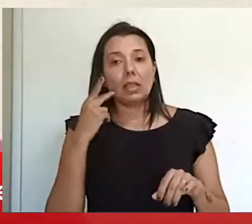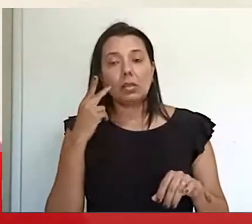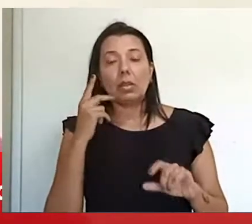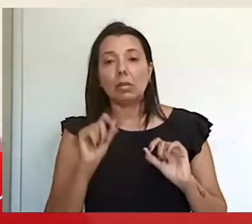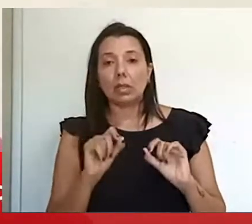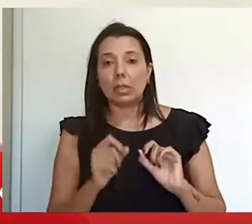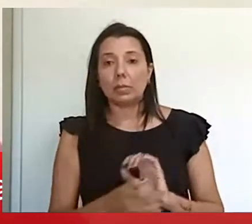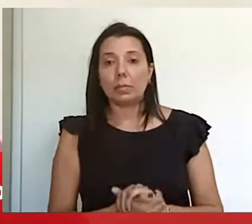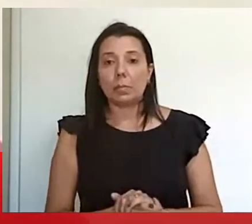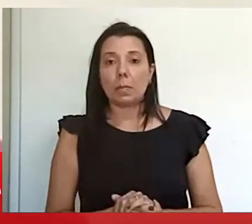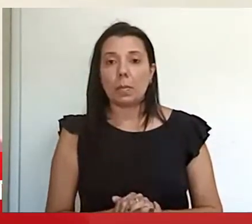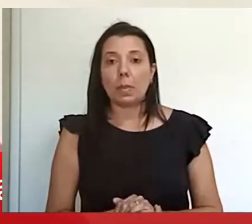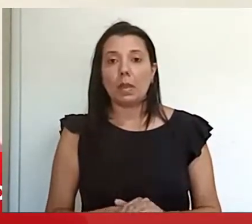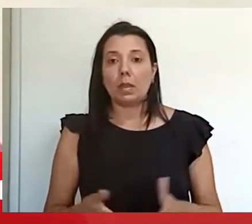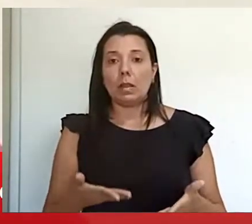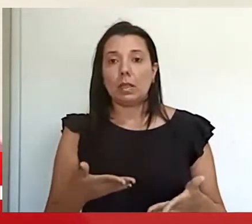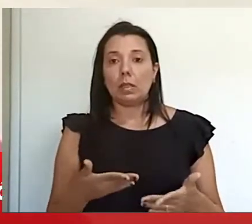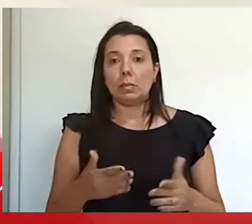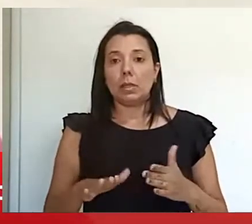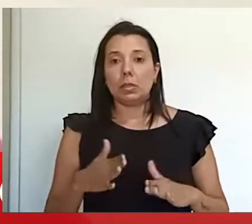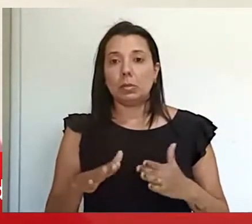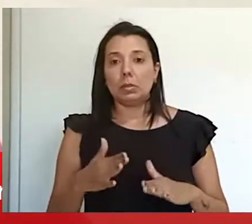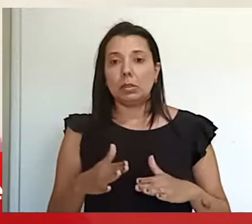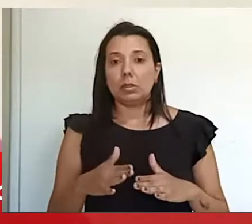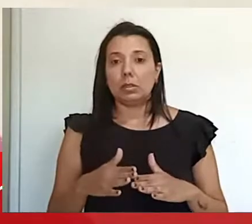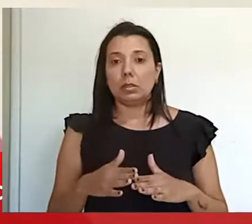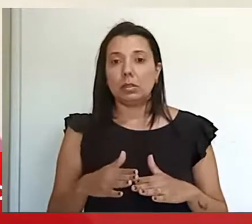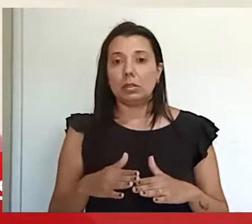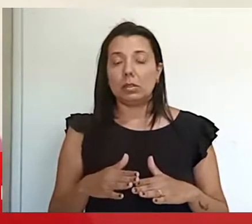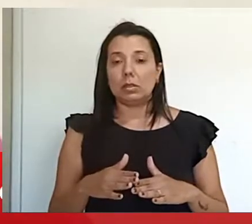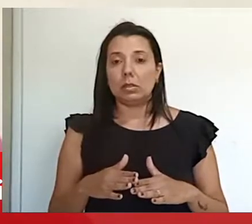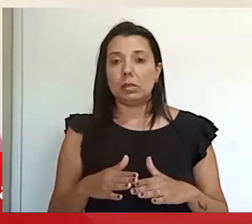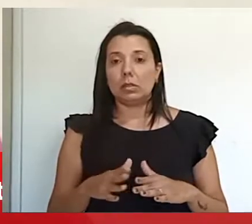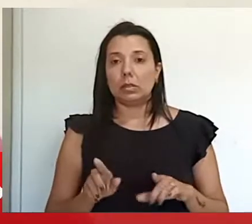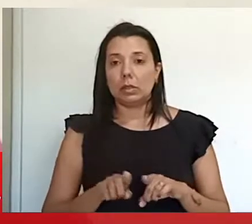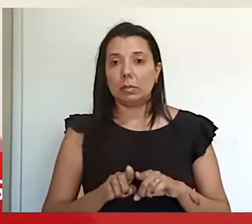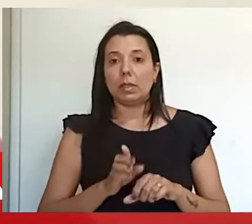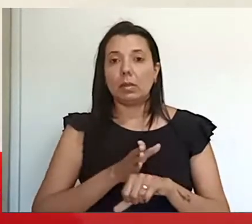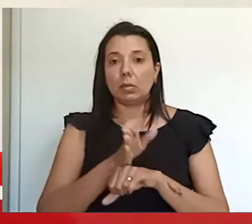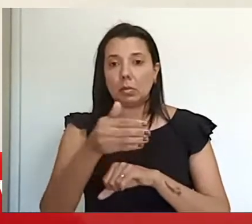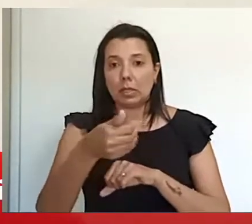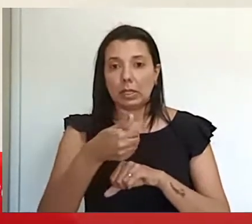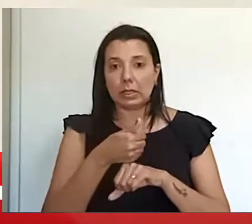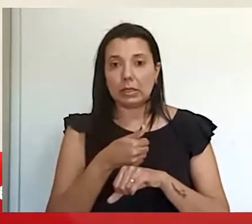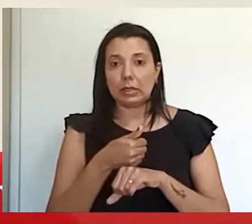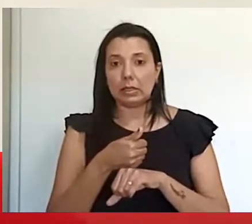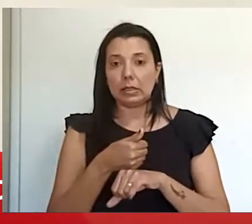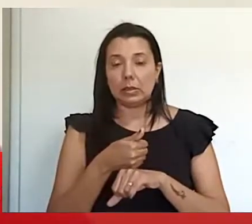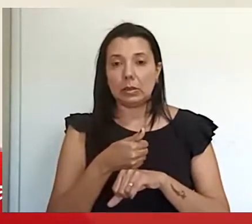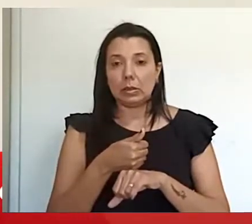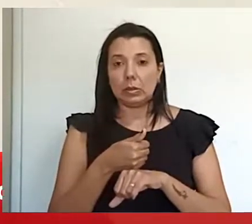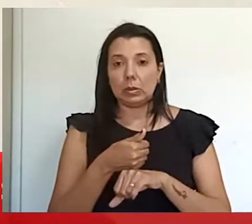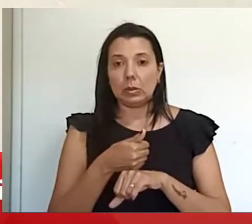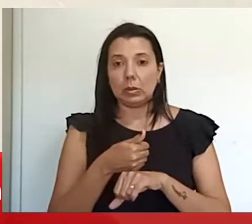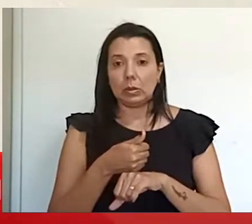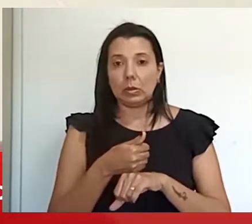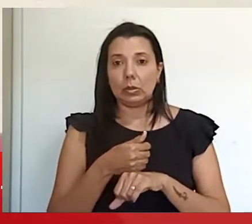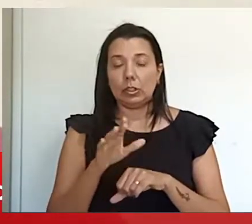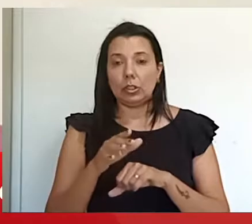desde a Quebrada dos Neves, perto de São Sebastião, e vou até perto de Formosa, que é Jardim